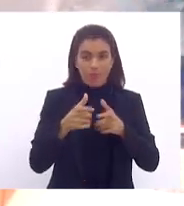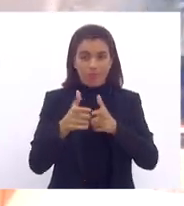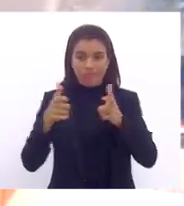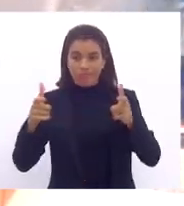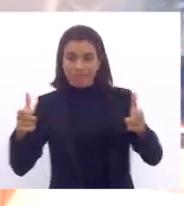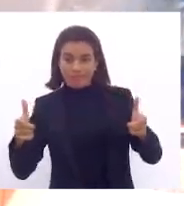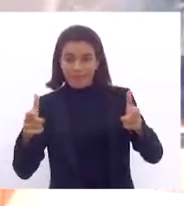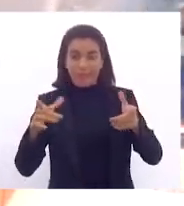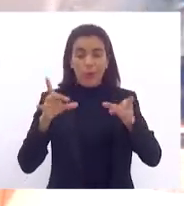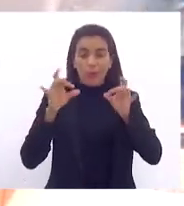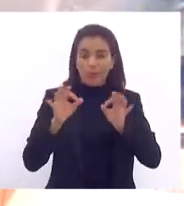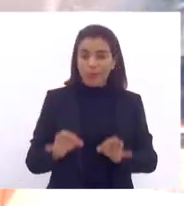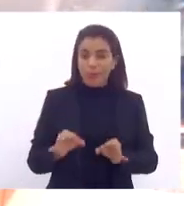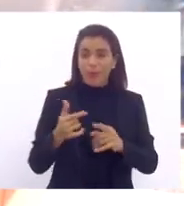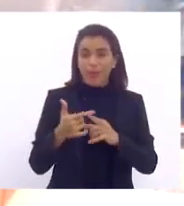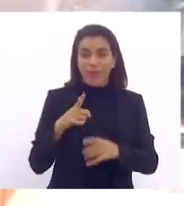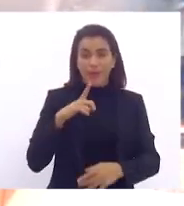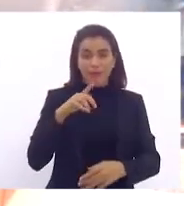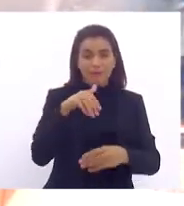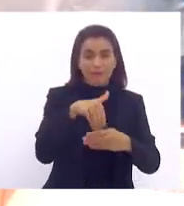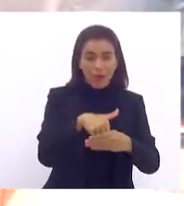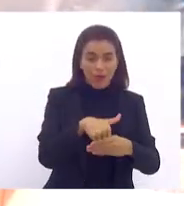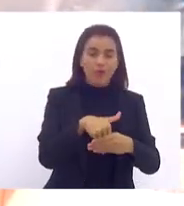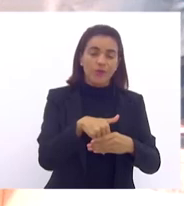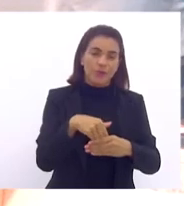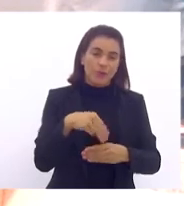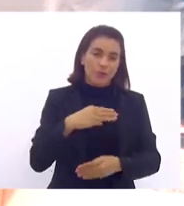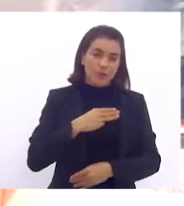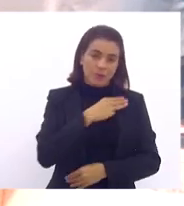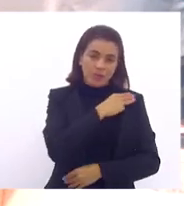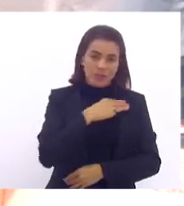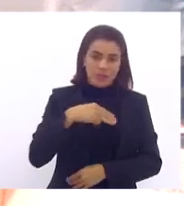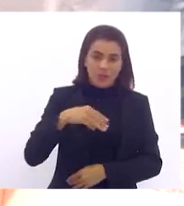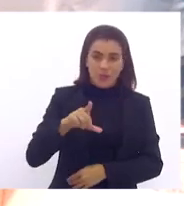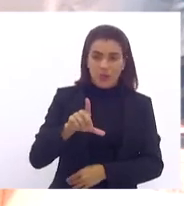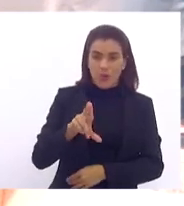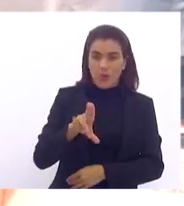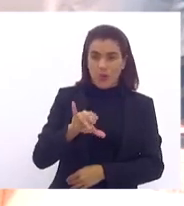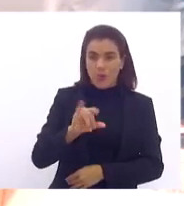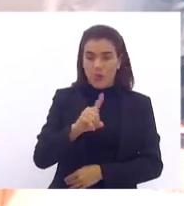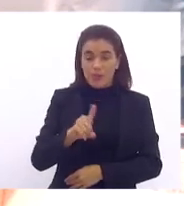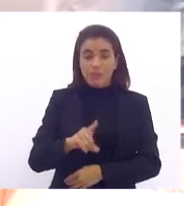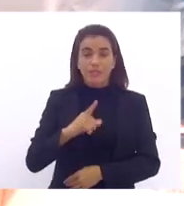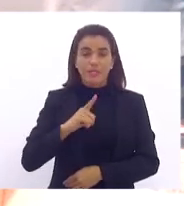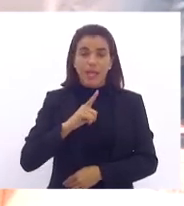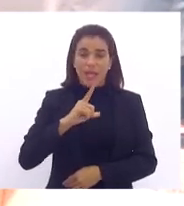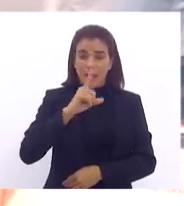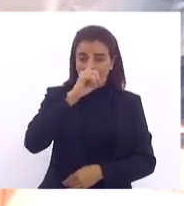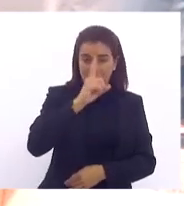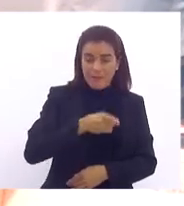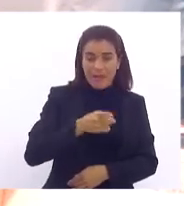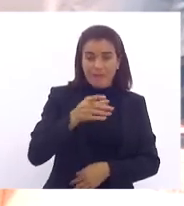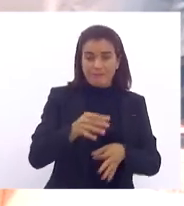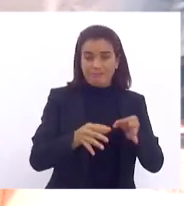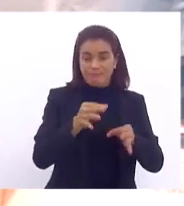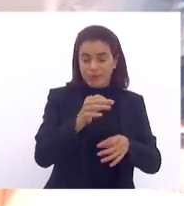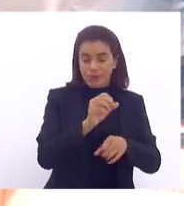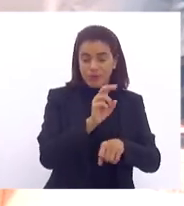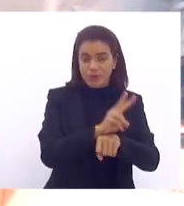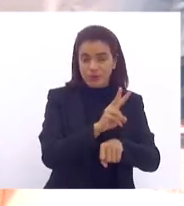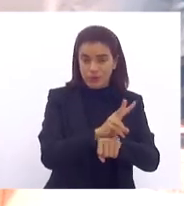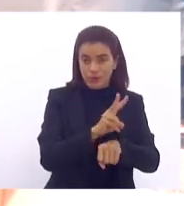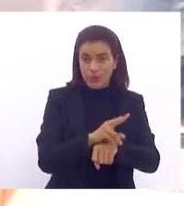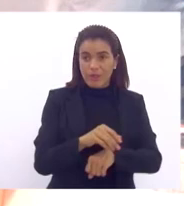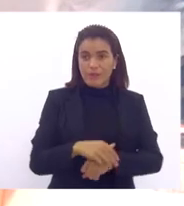consolidada porque também existe voto esse agora do ministro Nunes Marques em humidade de segurança 37 897 se a minha memória não